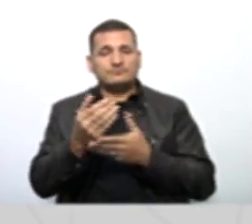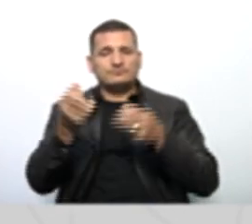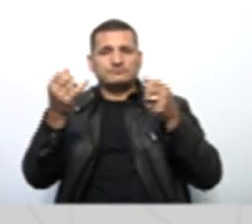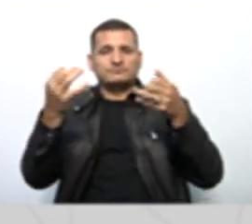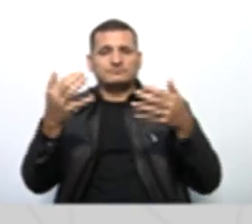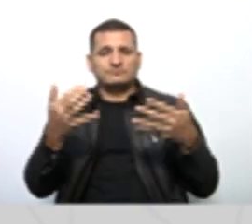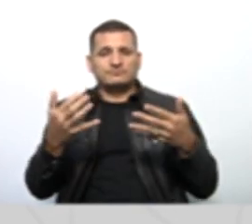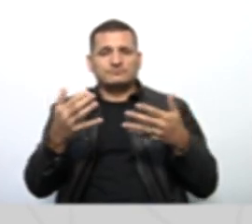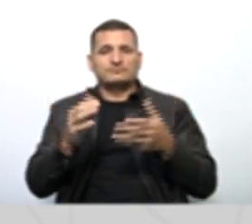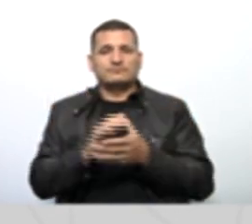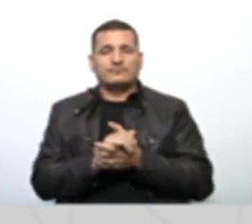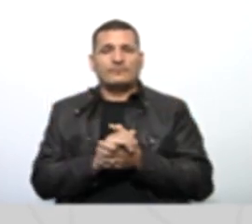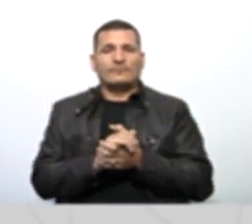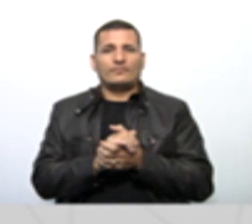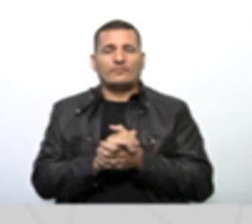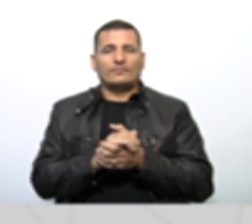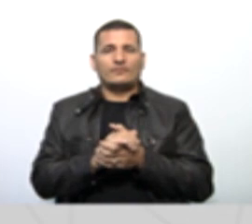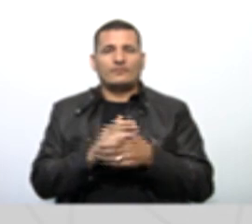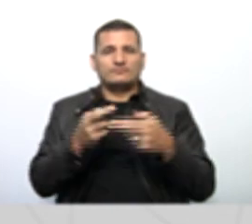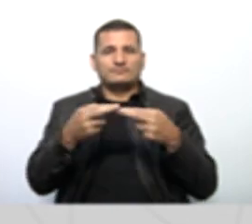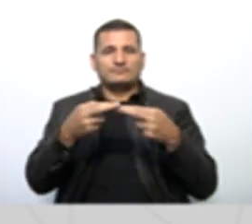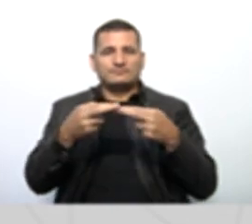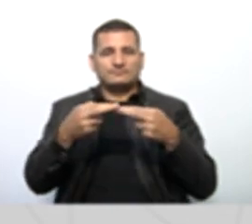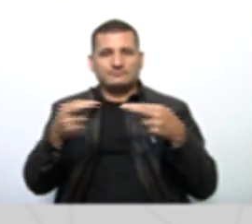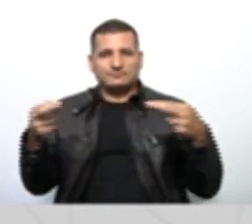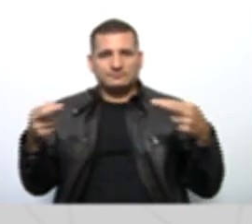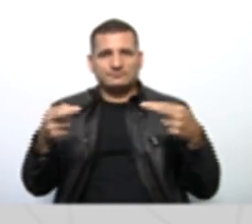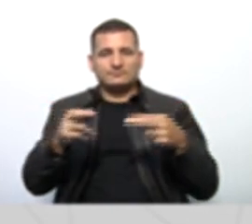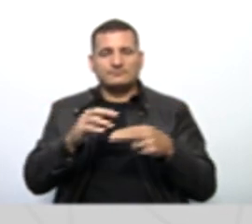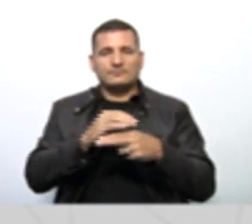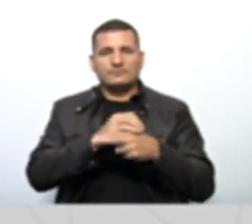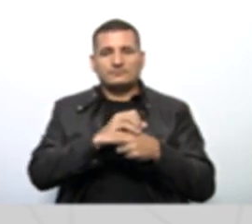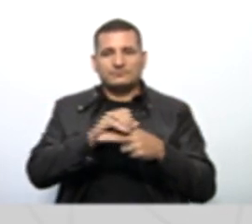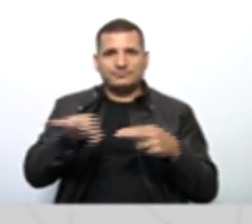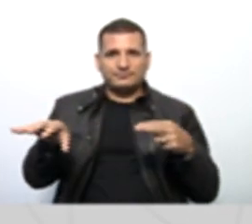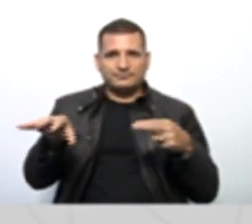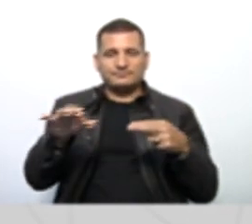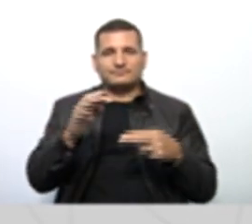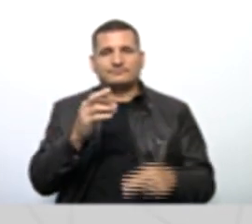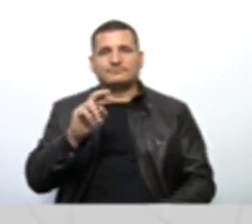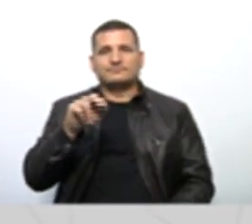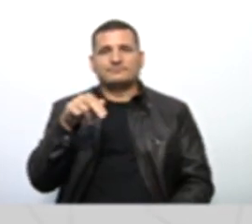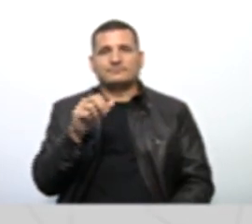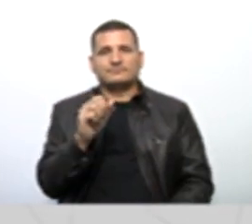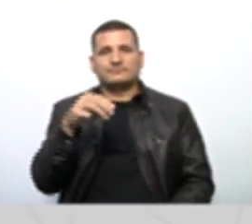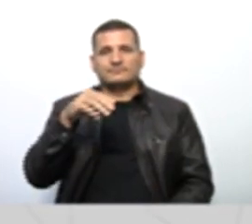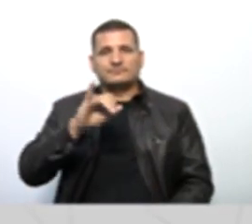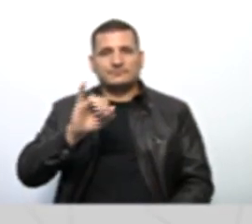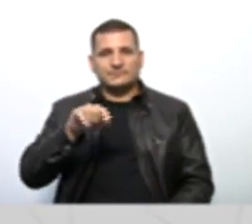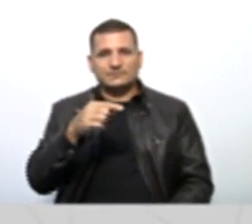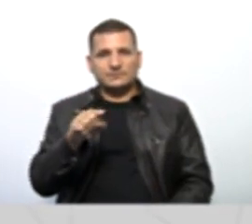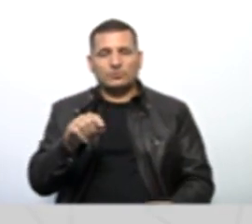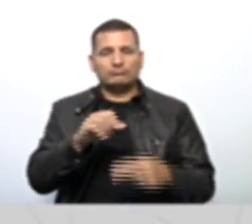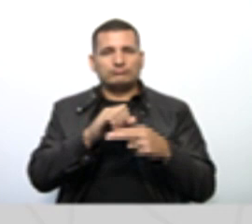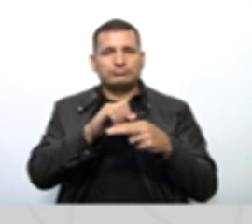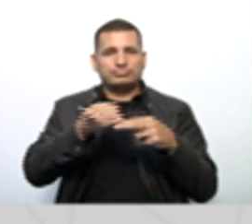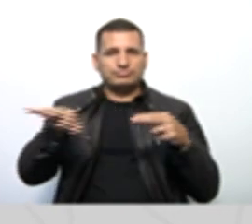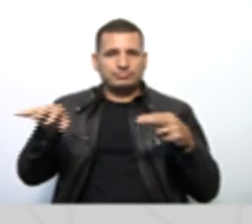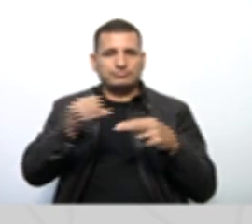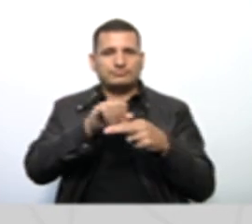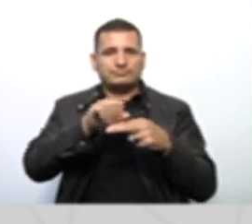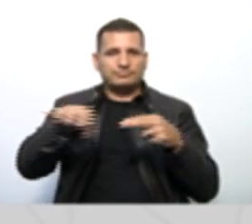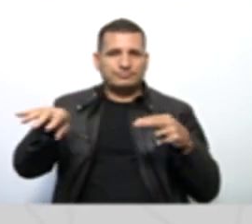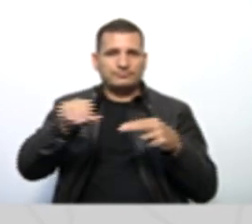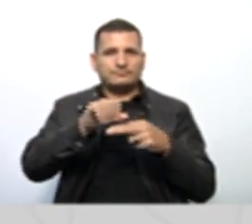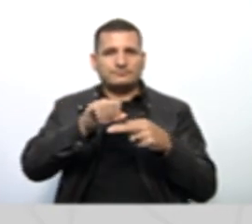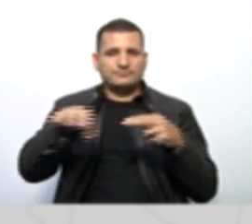meio de transmissão pessoal certo falar sobre um pouquinho da infra estrutura pessoal coloca aqui